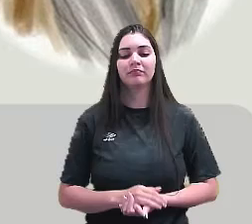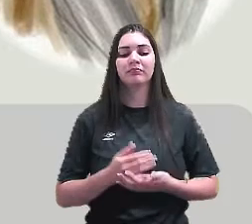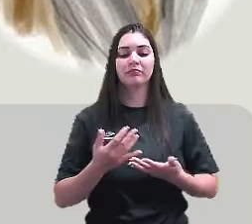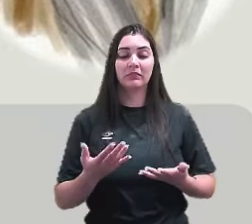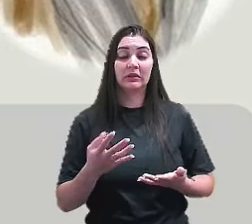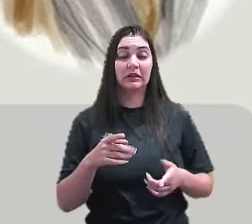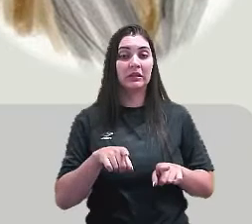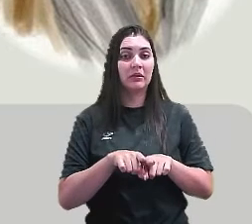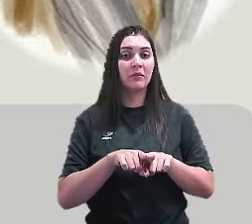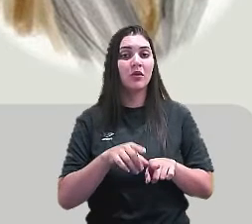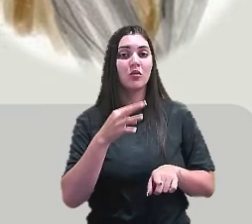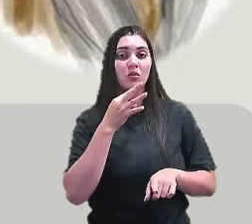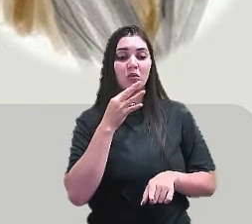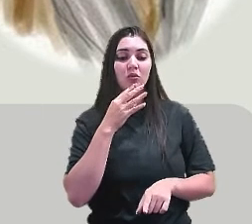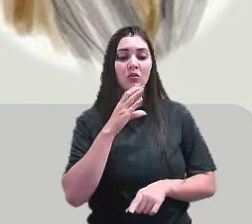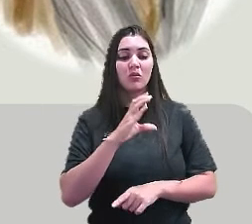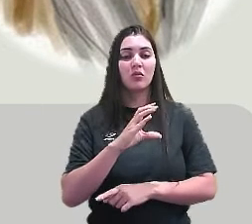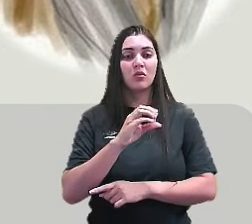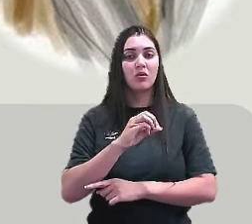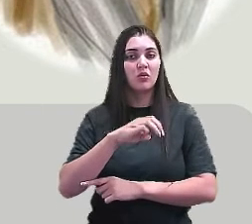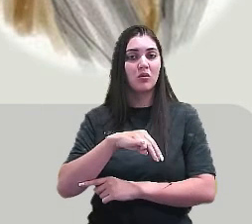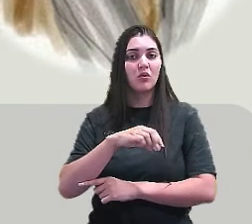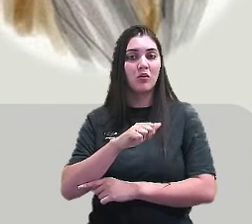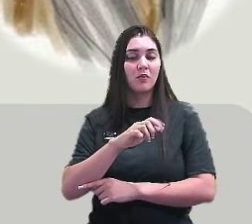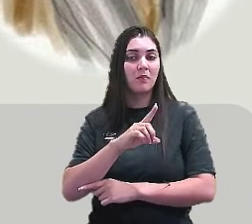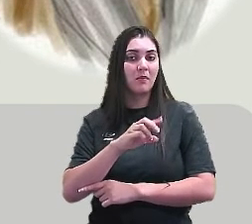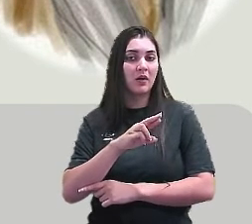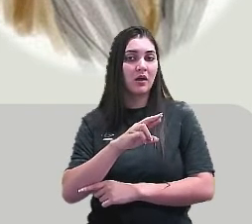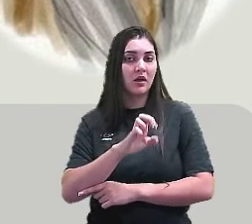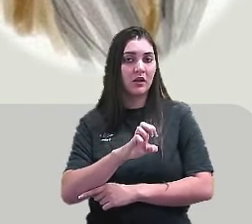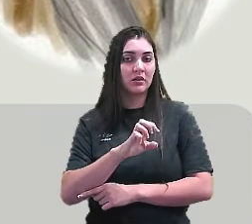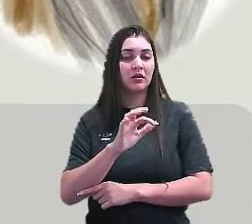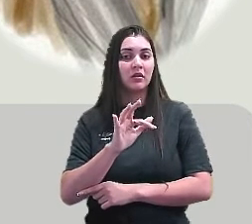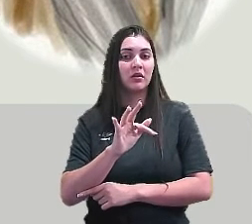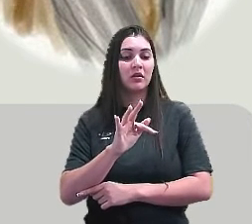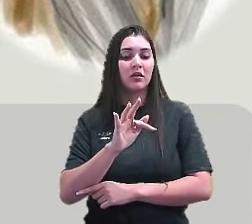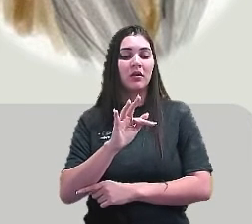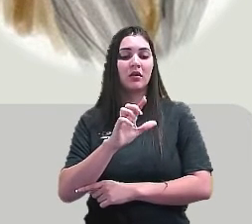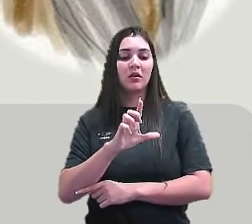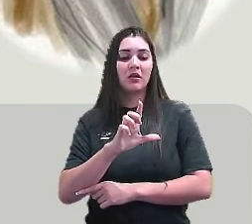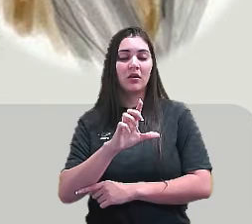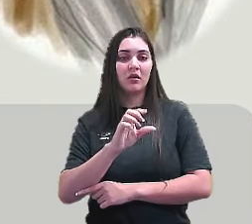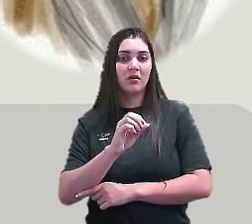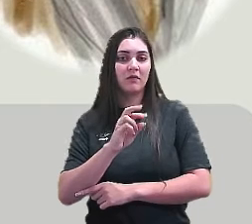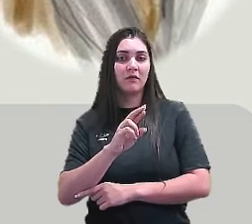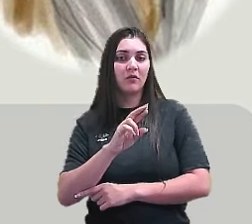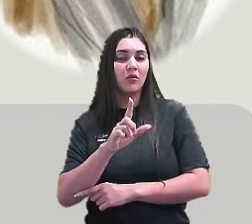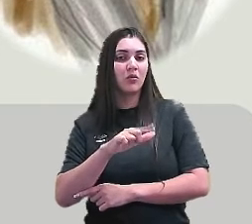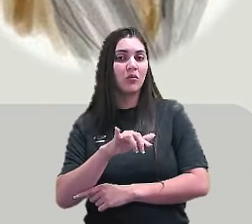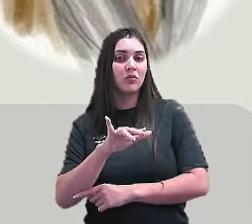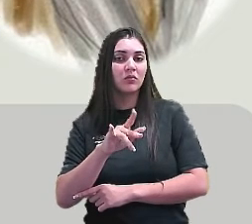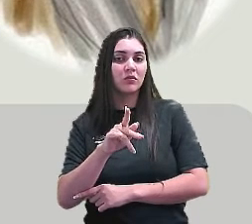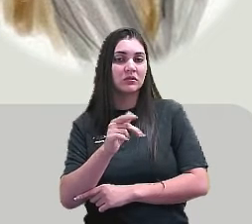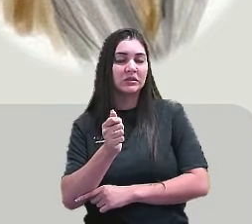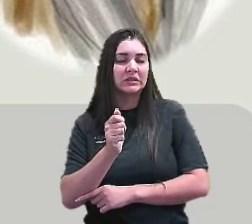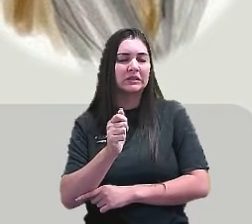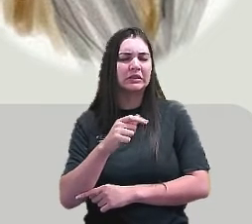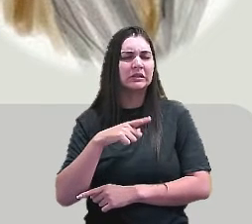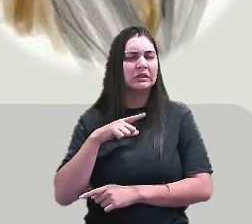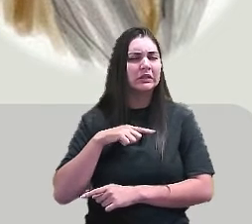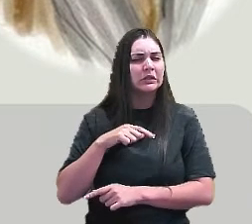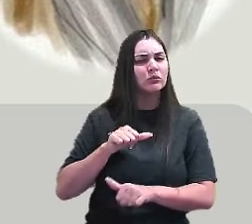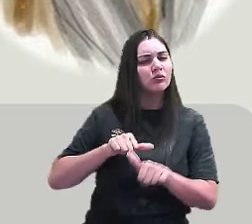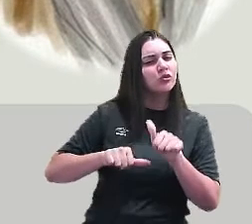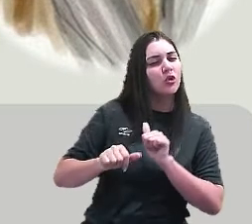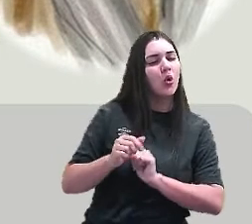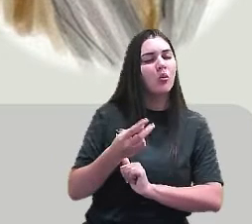Também conhecida como Cumado e Florzinha. Veja, é Comadre Florzinha e alguns conhecem como Cumado e Florzinha.